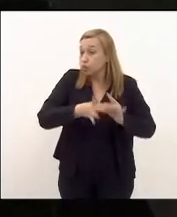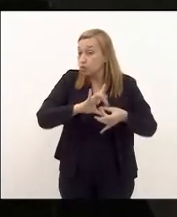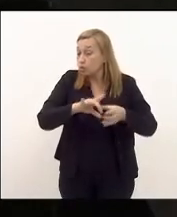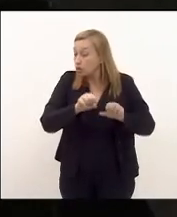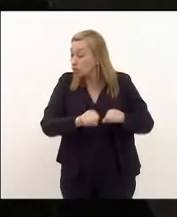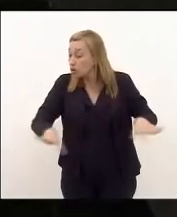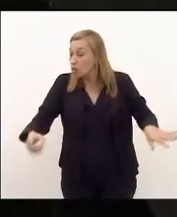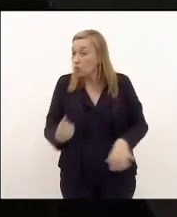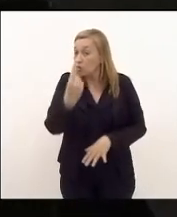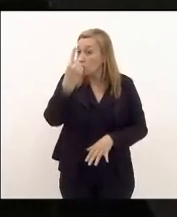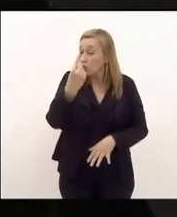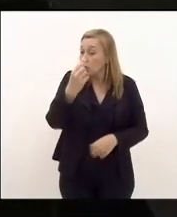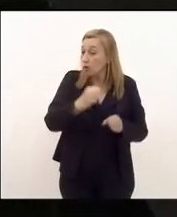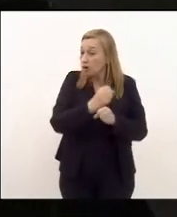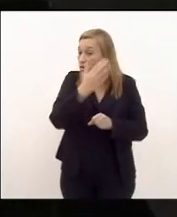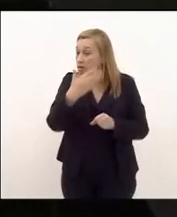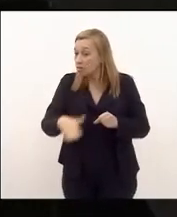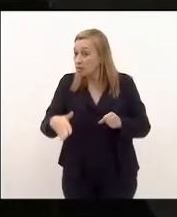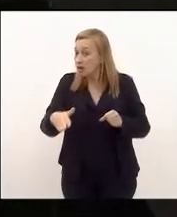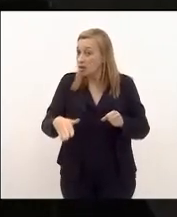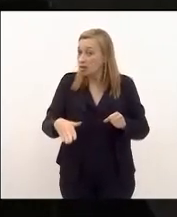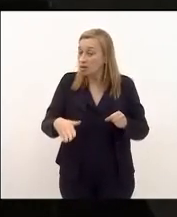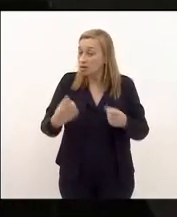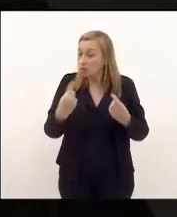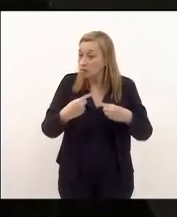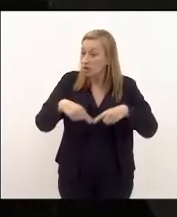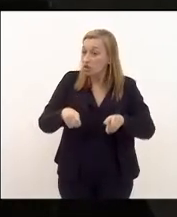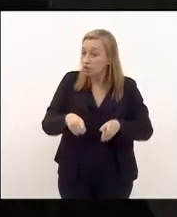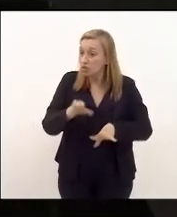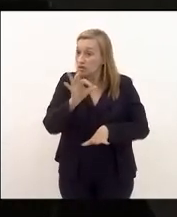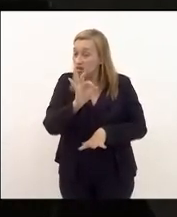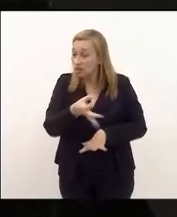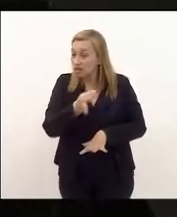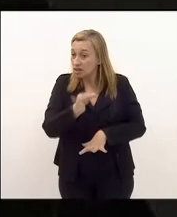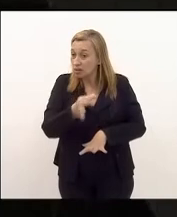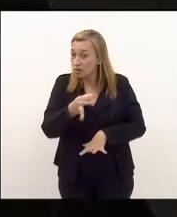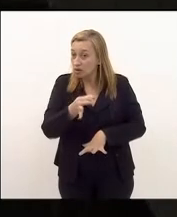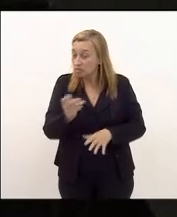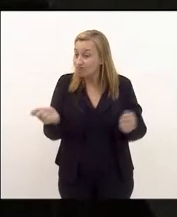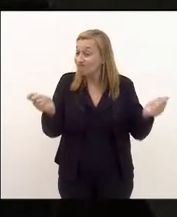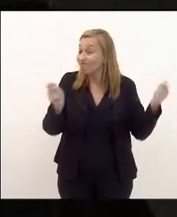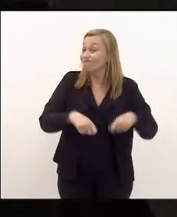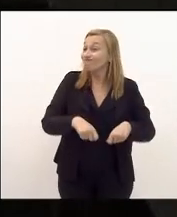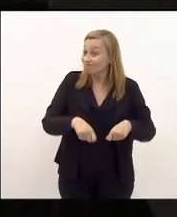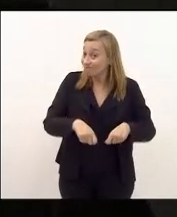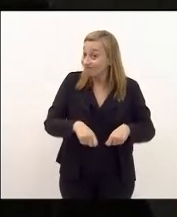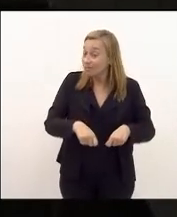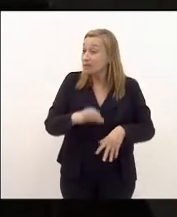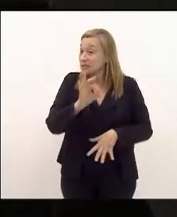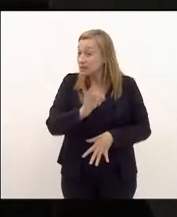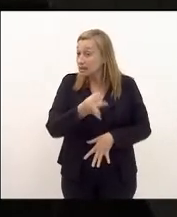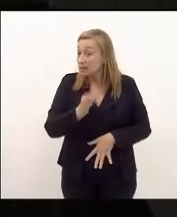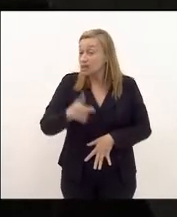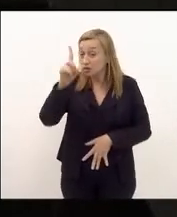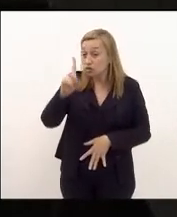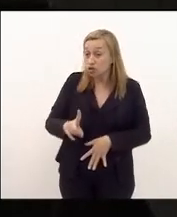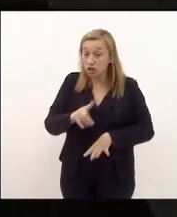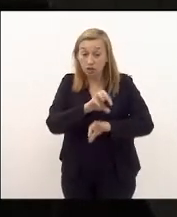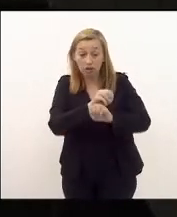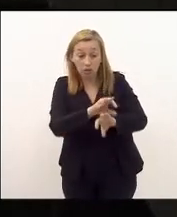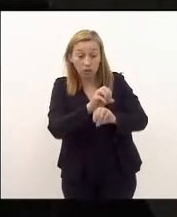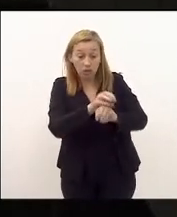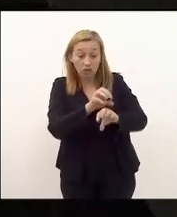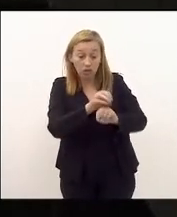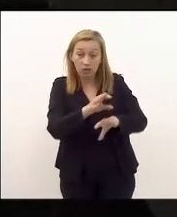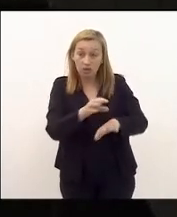e meio, afetou e tornou absolutamente pífias as possibilidades de garantia do direito à educação a